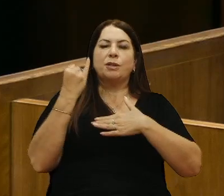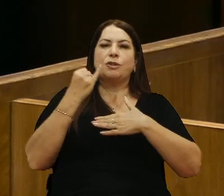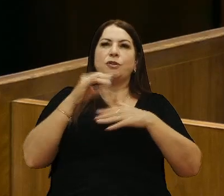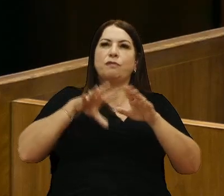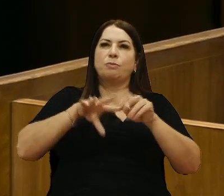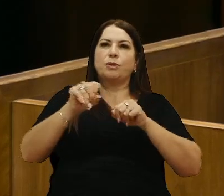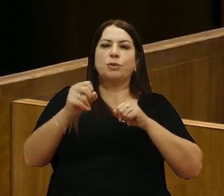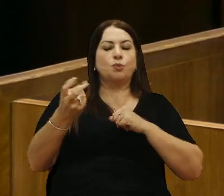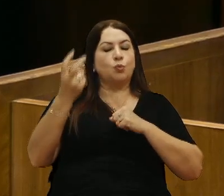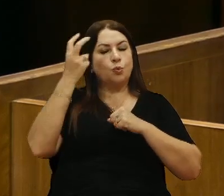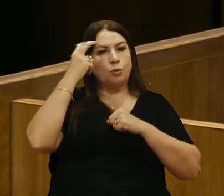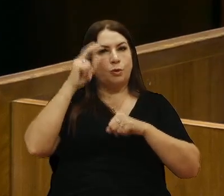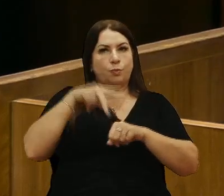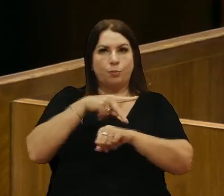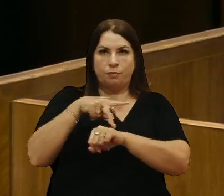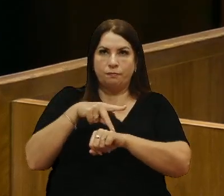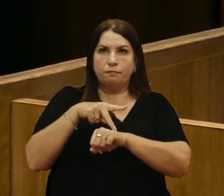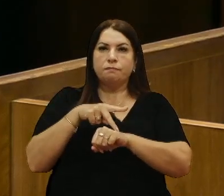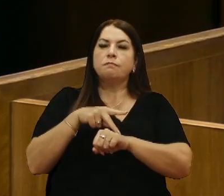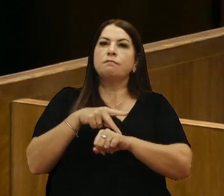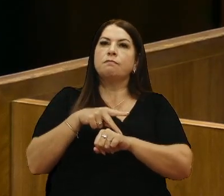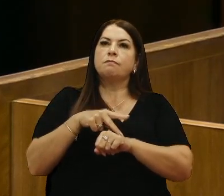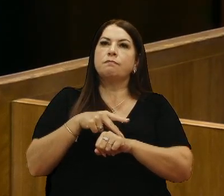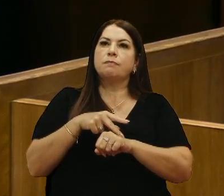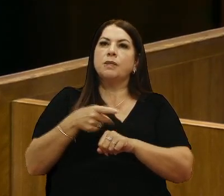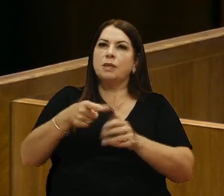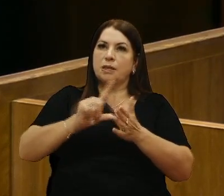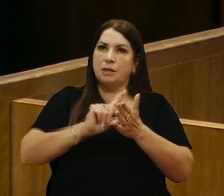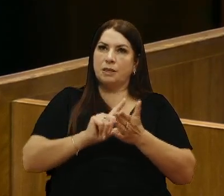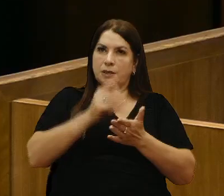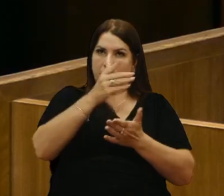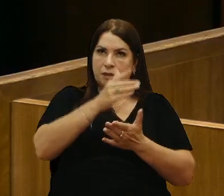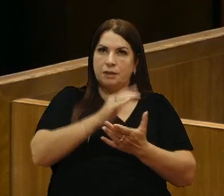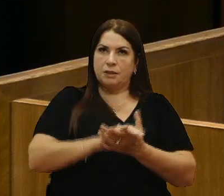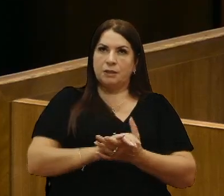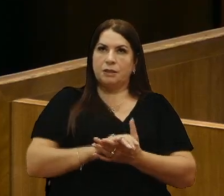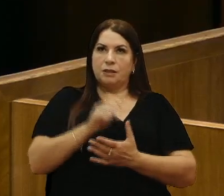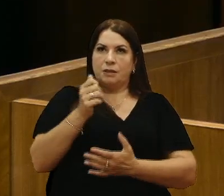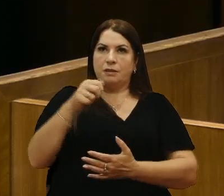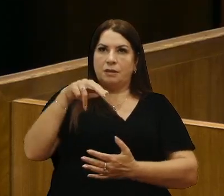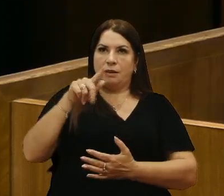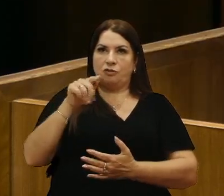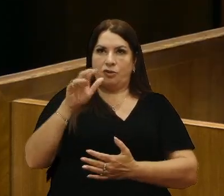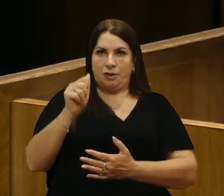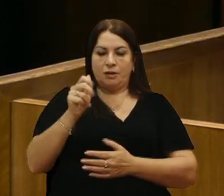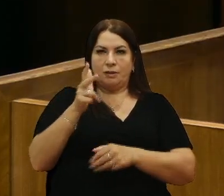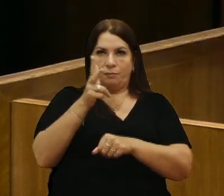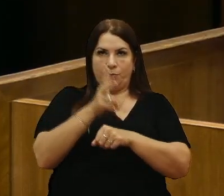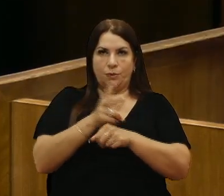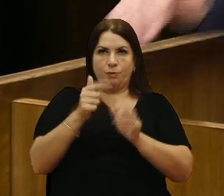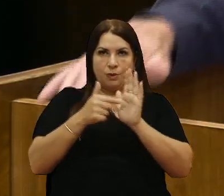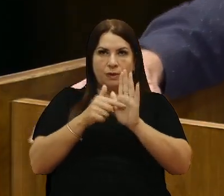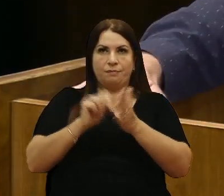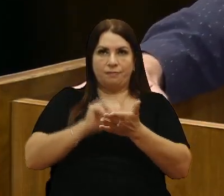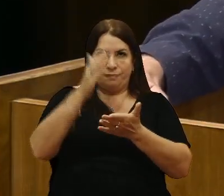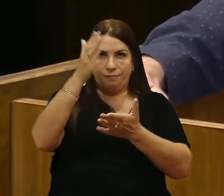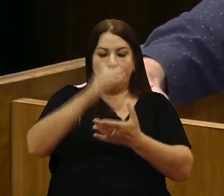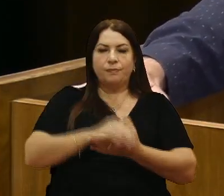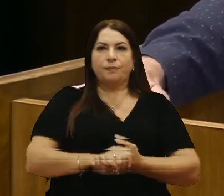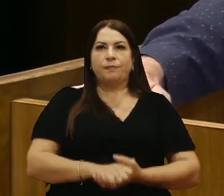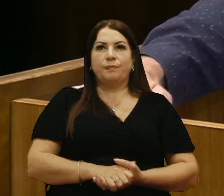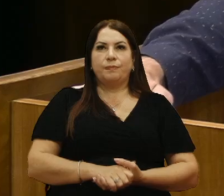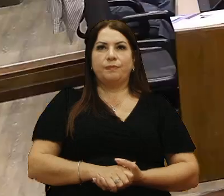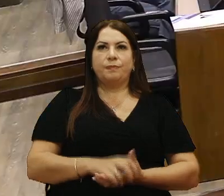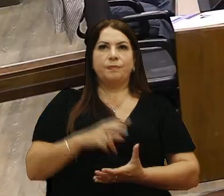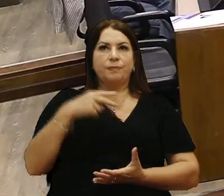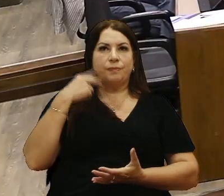país. Antes de passar a nossa amiga Ângela, o vídeo, eu quero passar os apartes. Seu